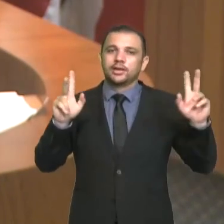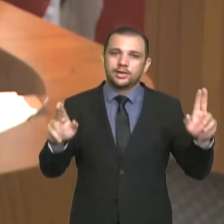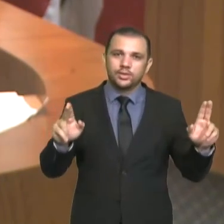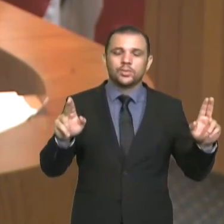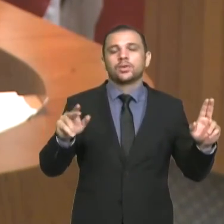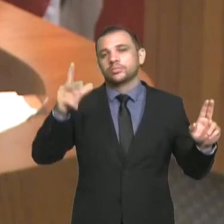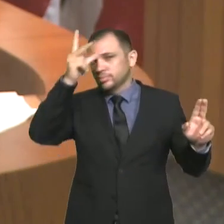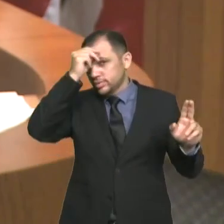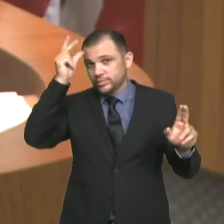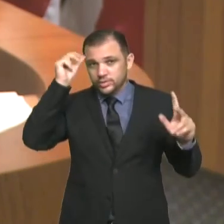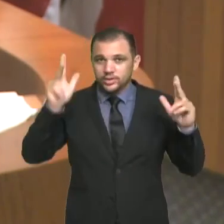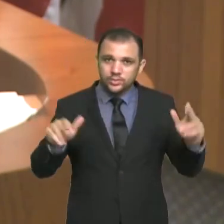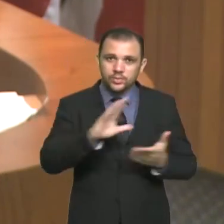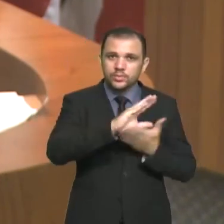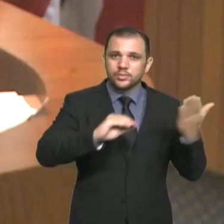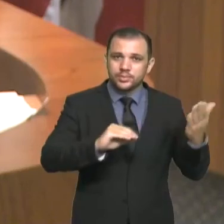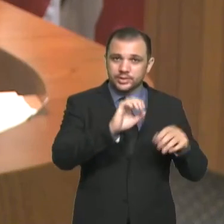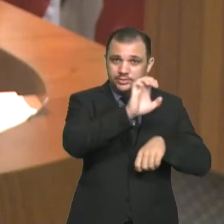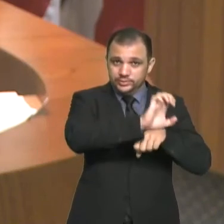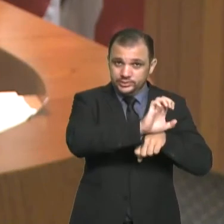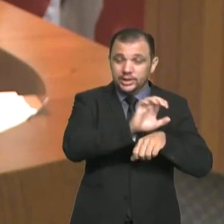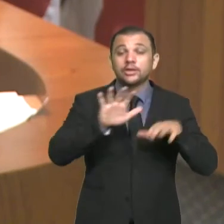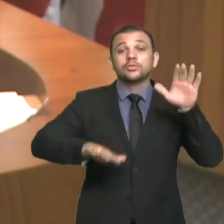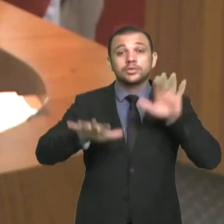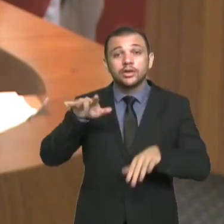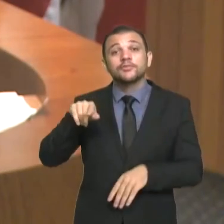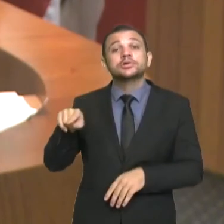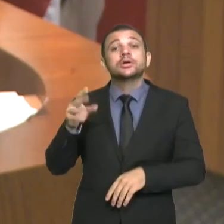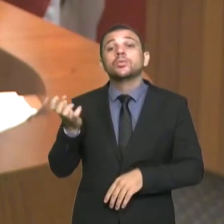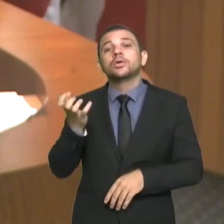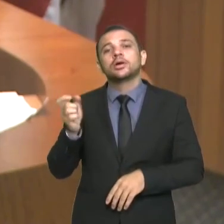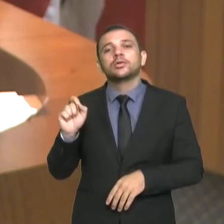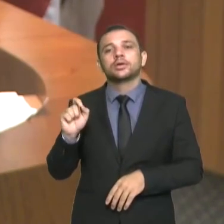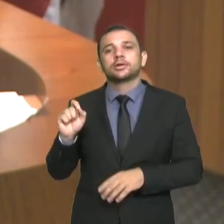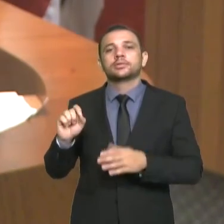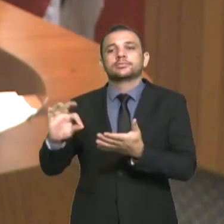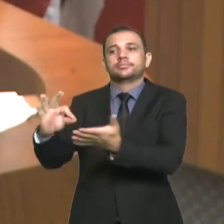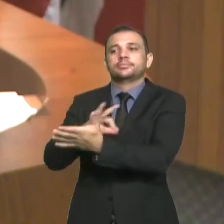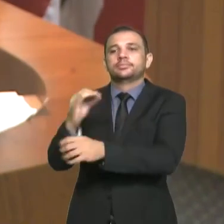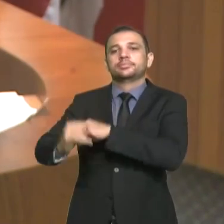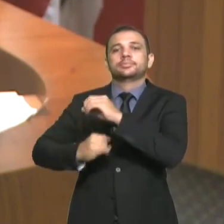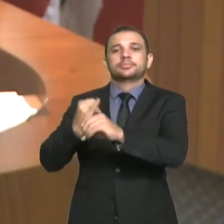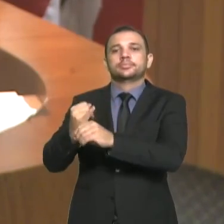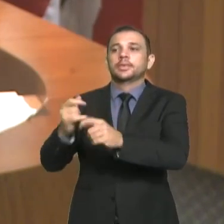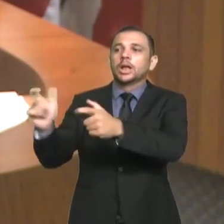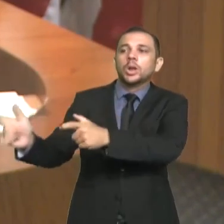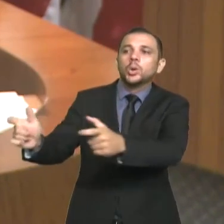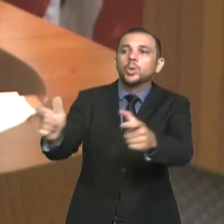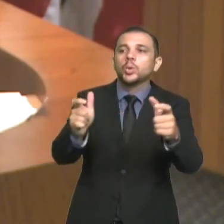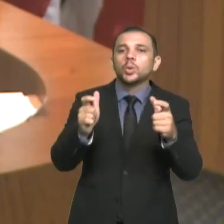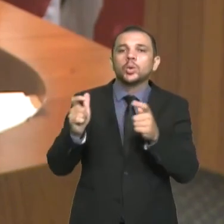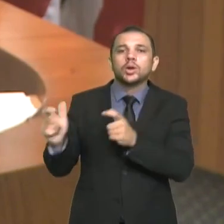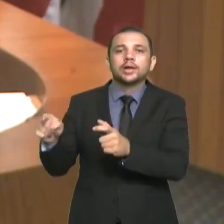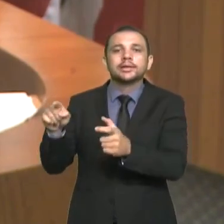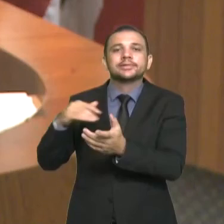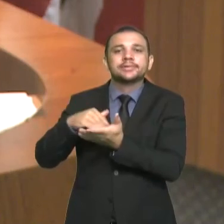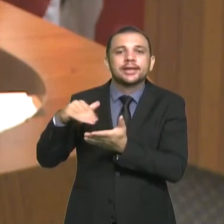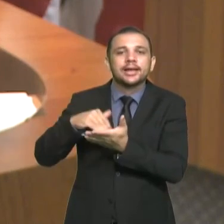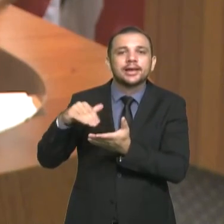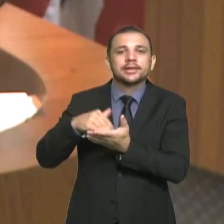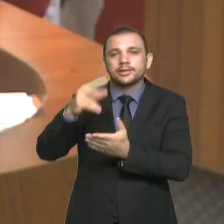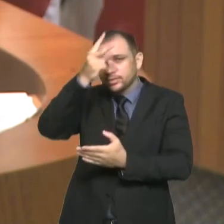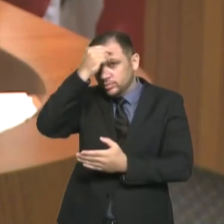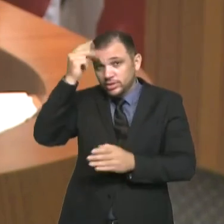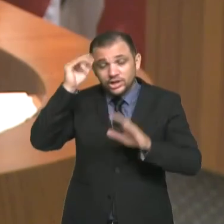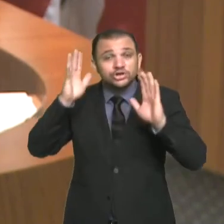esse recurso esteja aqui, ó, para contratar internet em unidades de secretarias